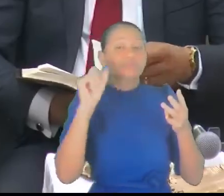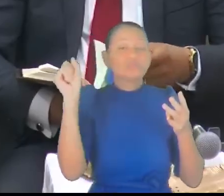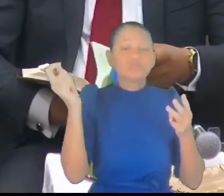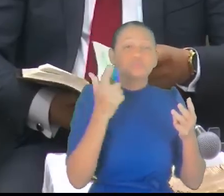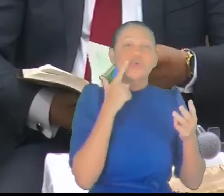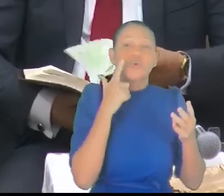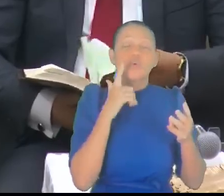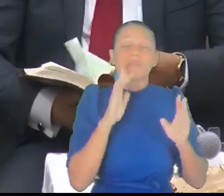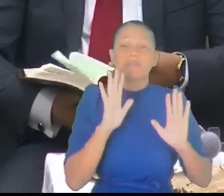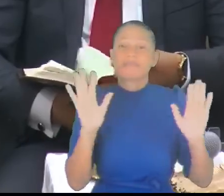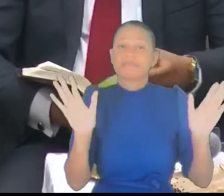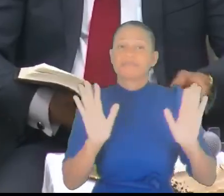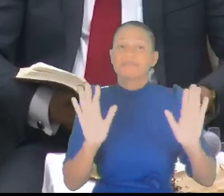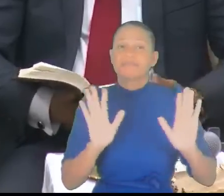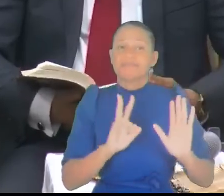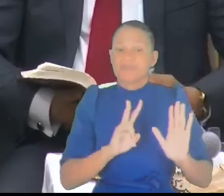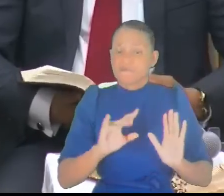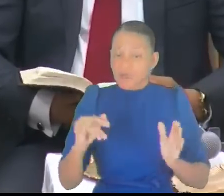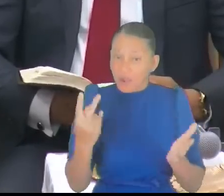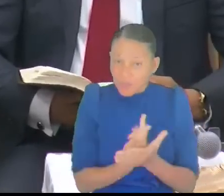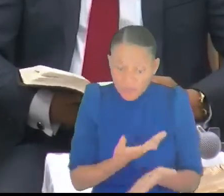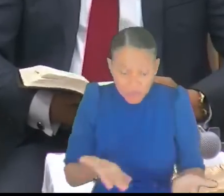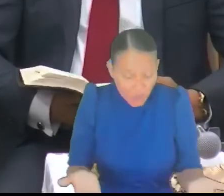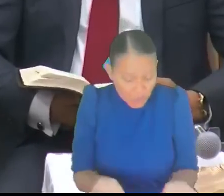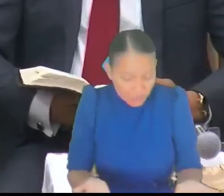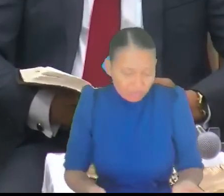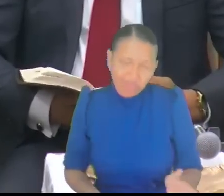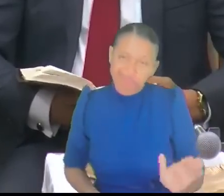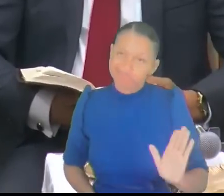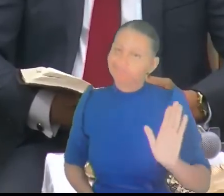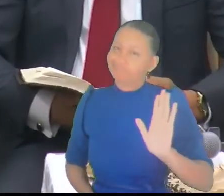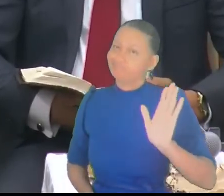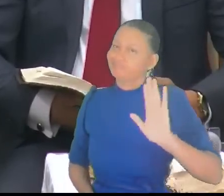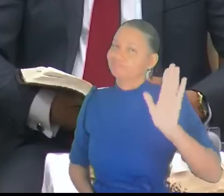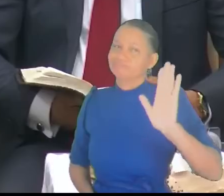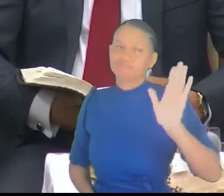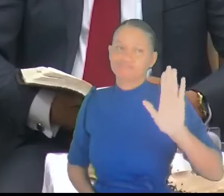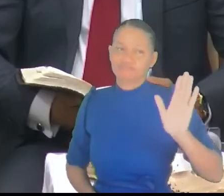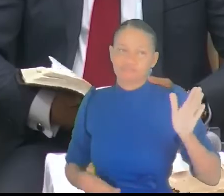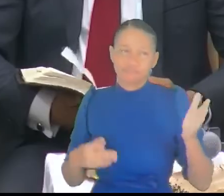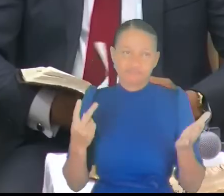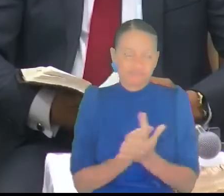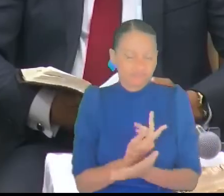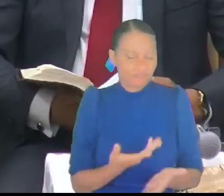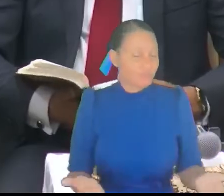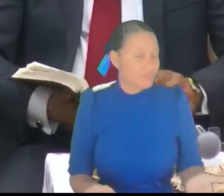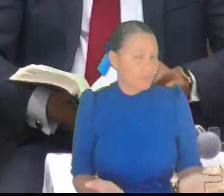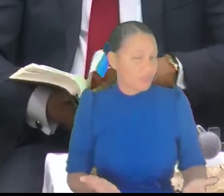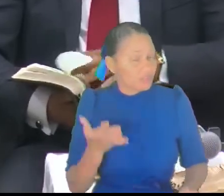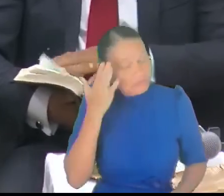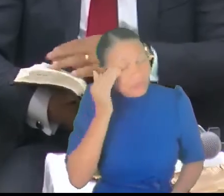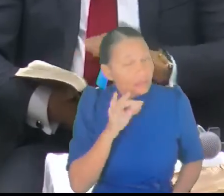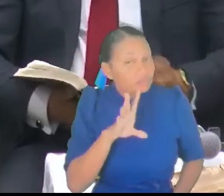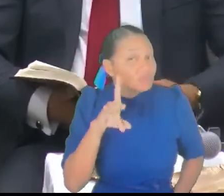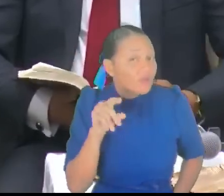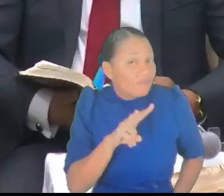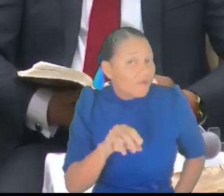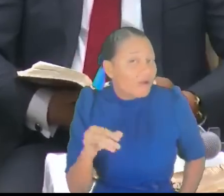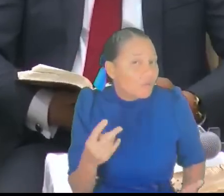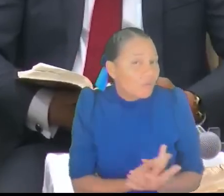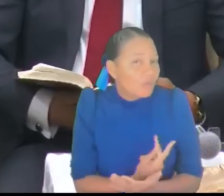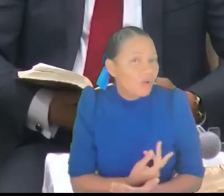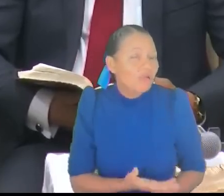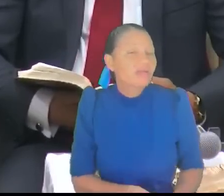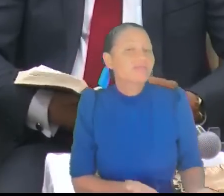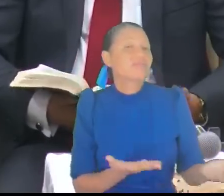Mas isso não vai acontecer hoje. Não vai acontecer hoje. Sabe quando é que vai acontecer? Vamos